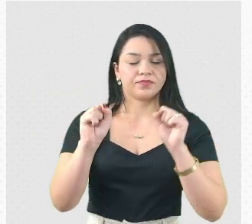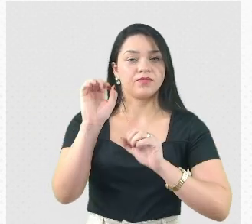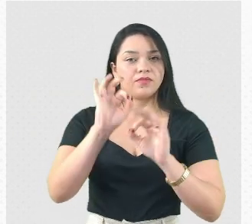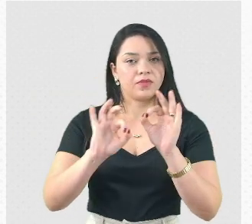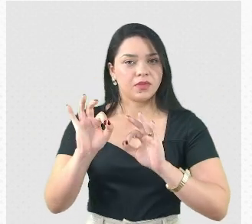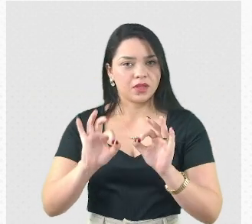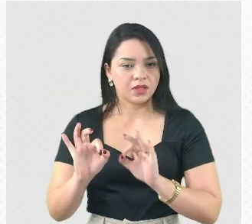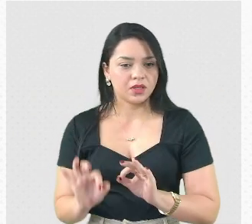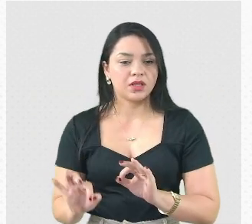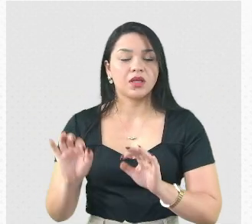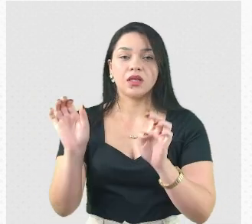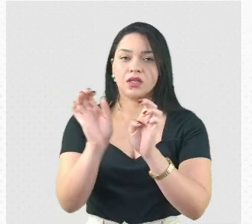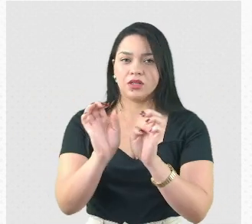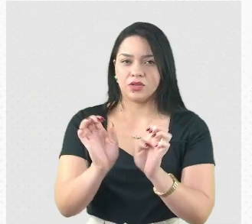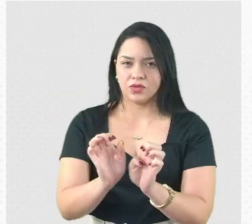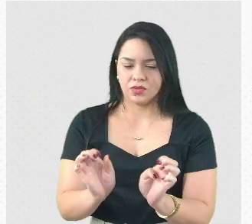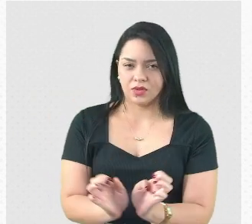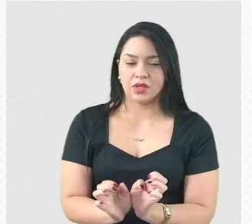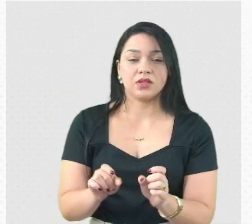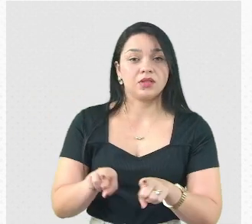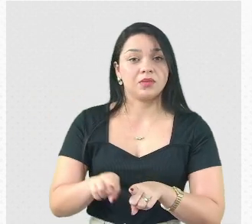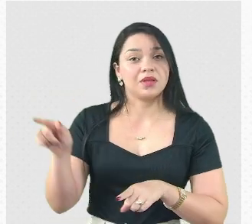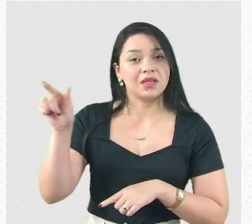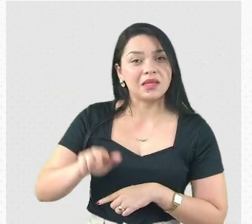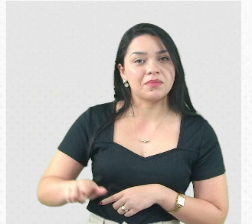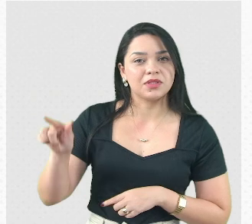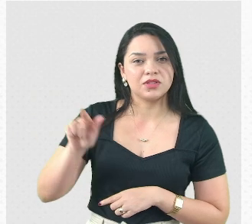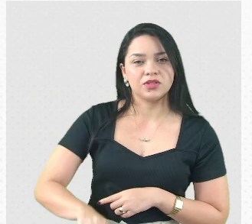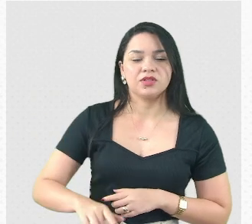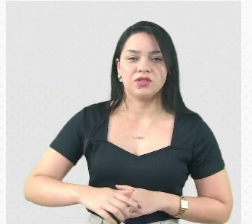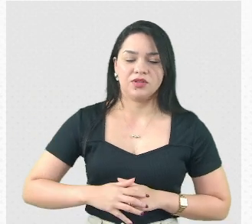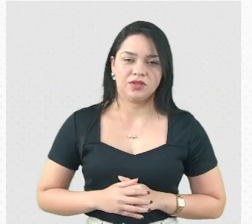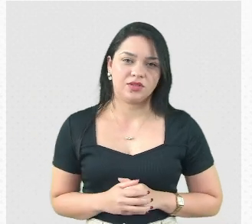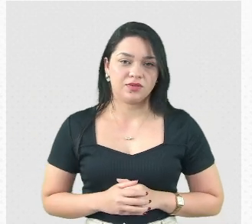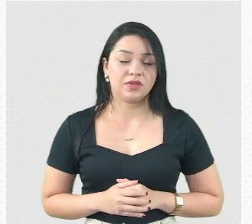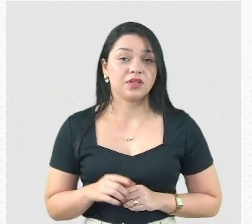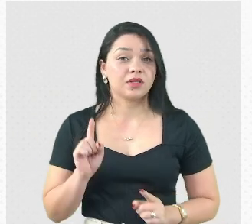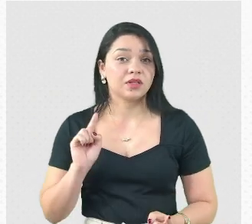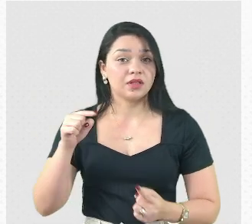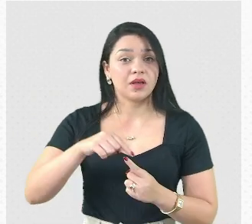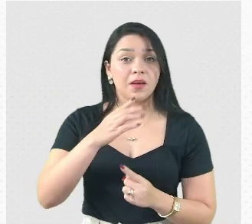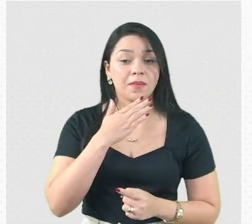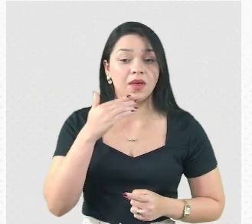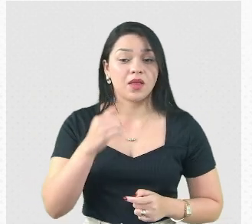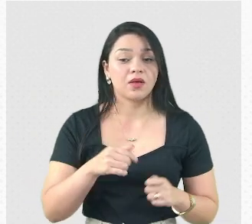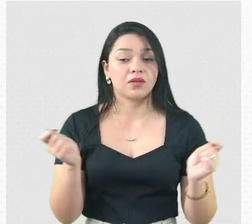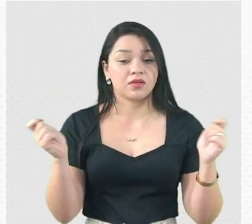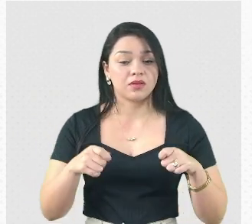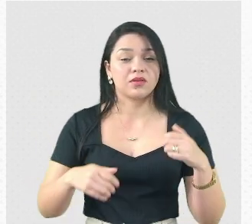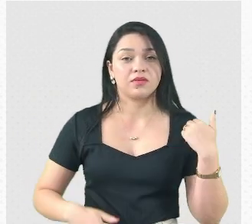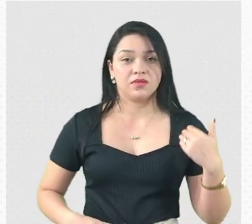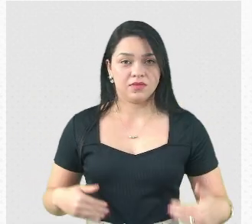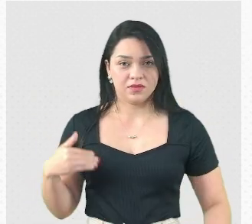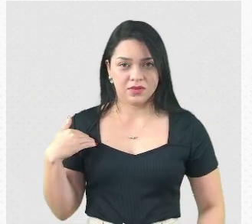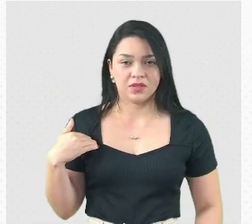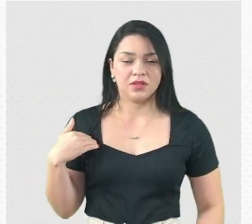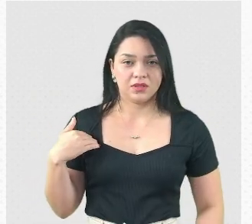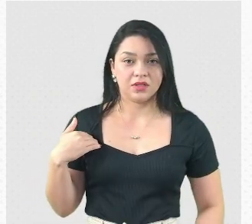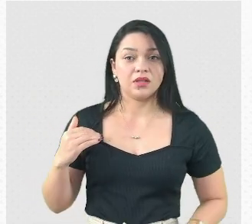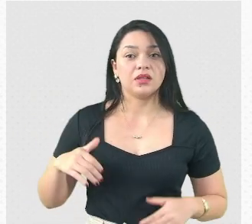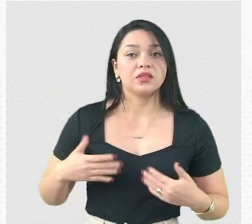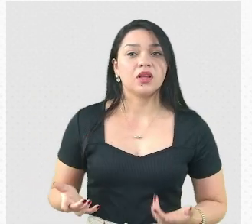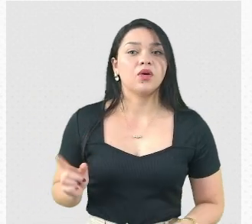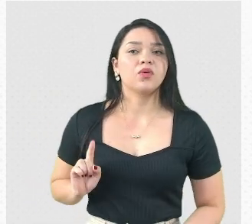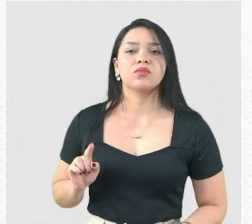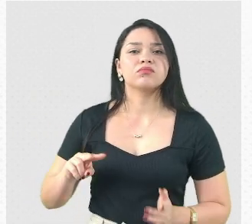planejada, estruturada e repetitiva, que visa a melhoria das capacidades físicas do indivíduo. E o